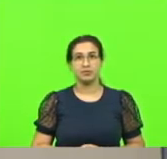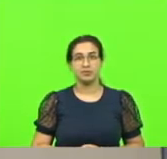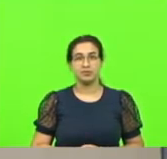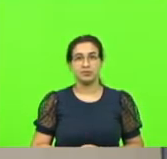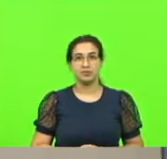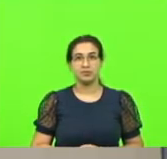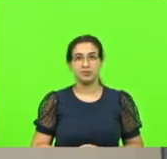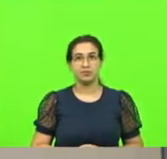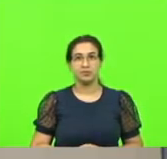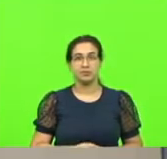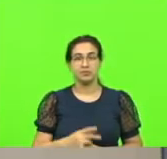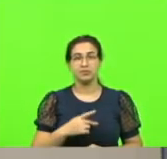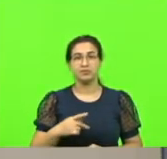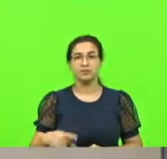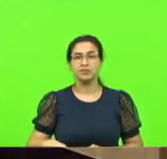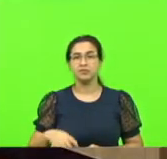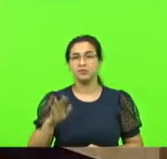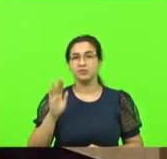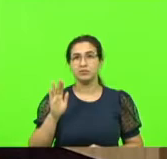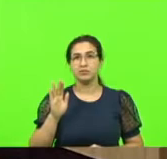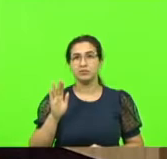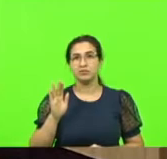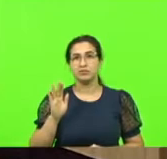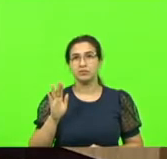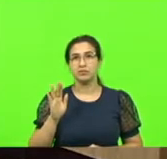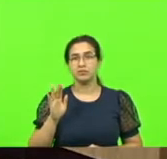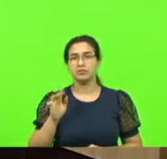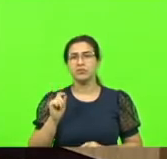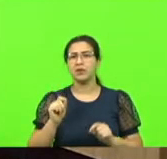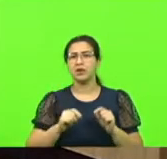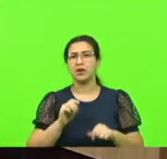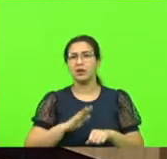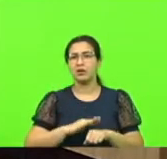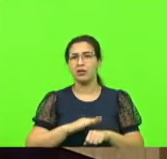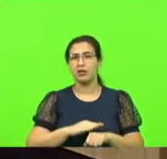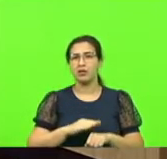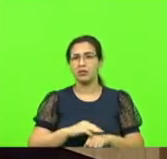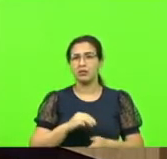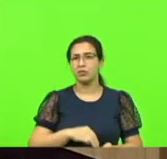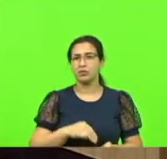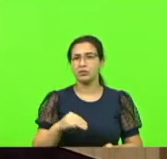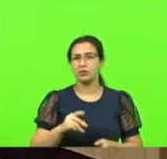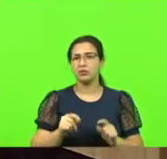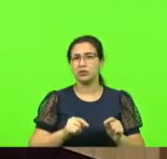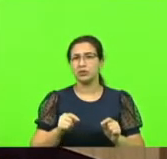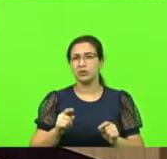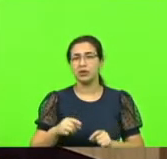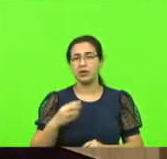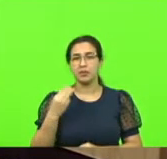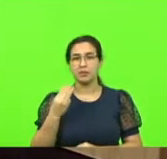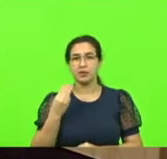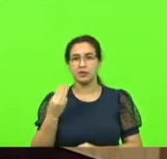Senhor presidente, questão de ordem. Quem é o autor da moção? Márcio Machado. Obrigada.